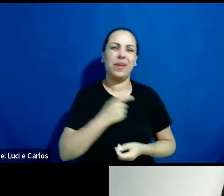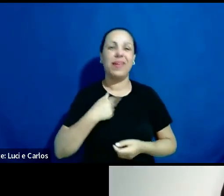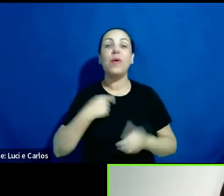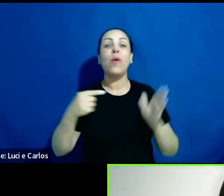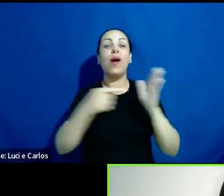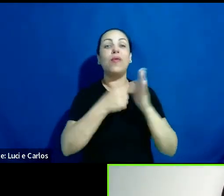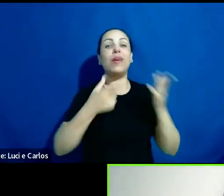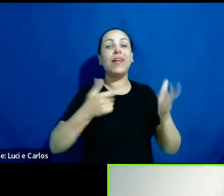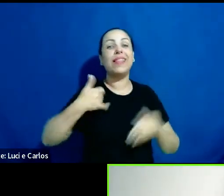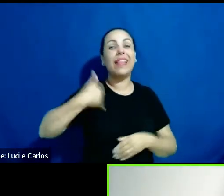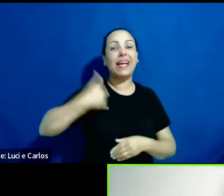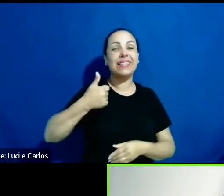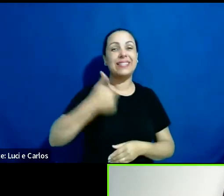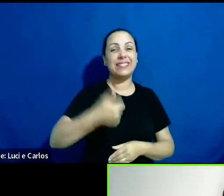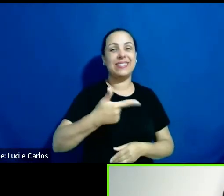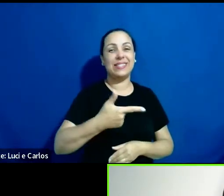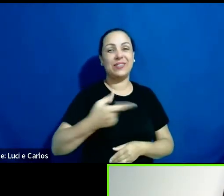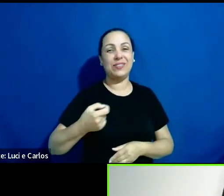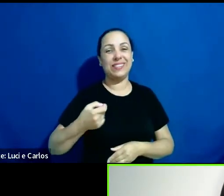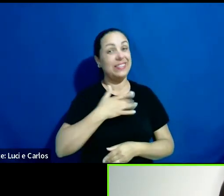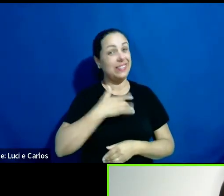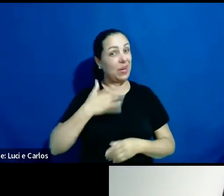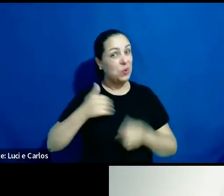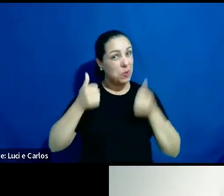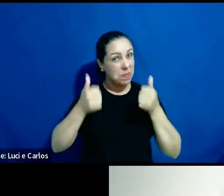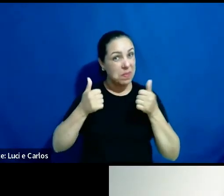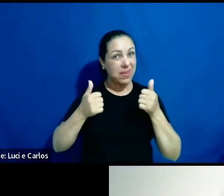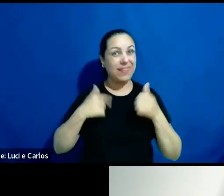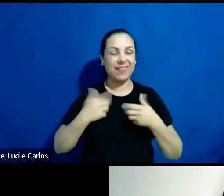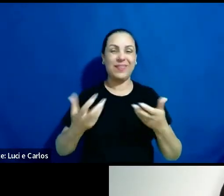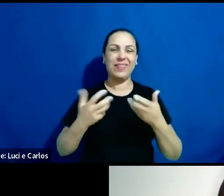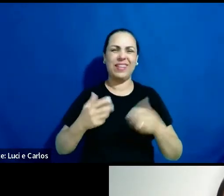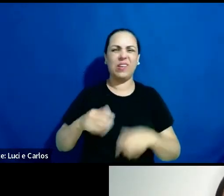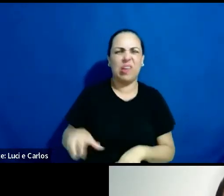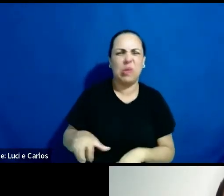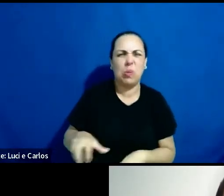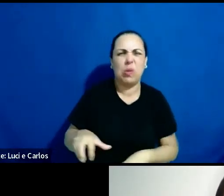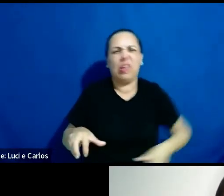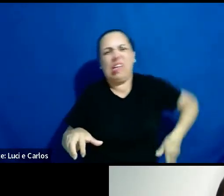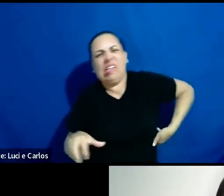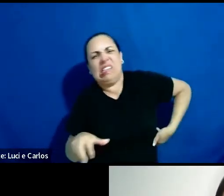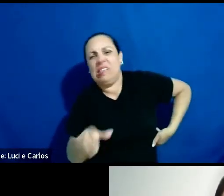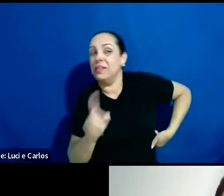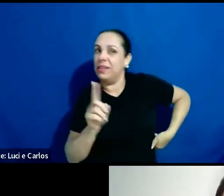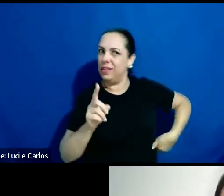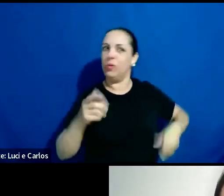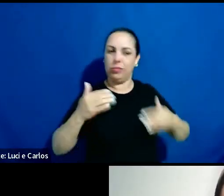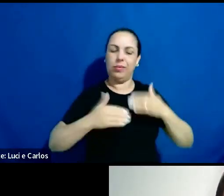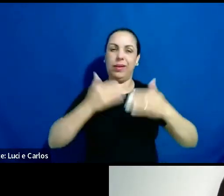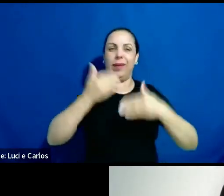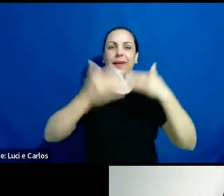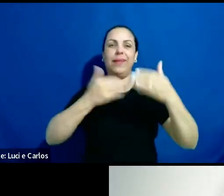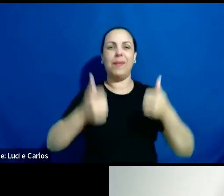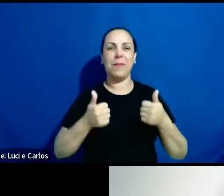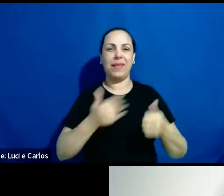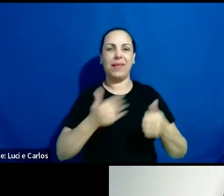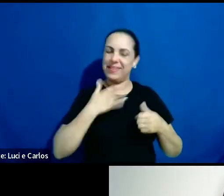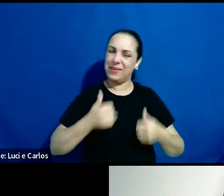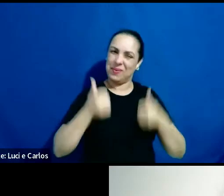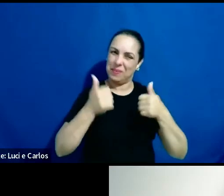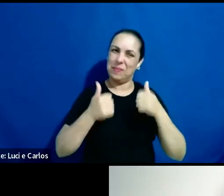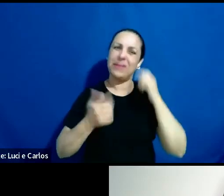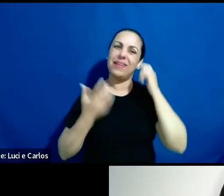Eu também quero, com saúde. Com saúde, não é com bengala não, nem com dor no espinhaço. É com saúde, é vibrando, é